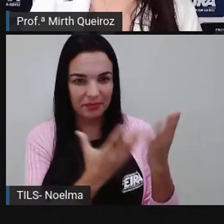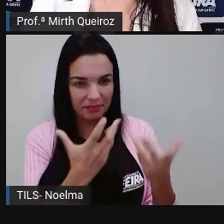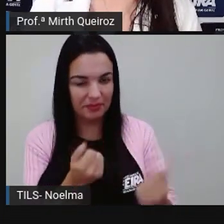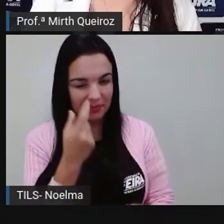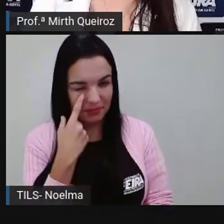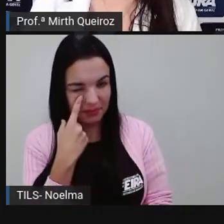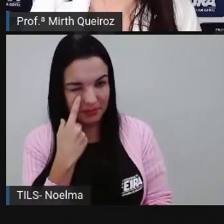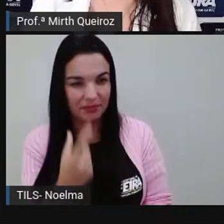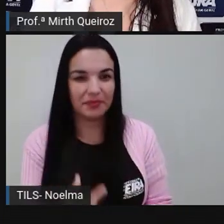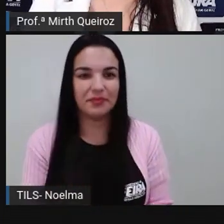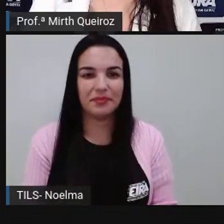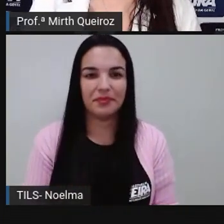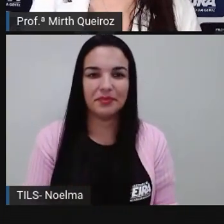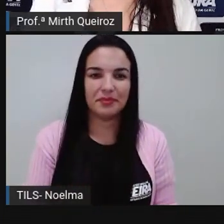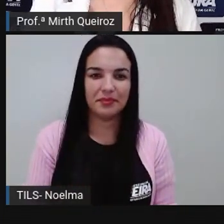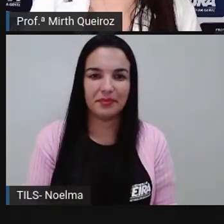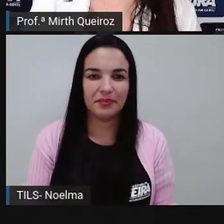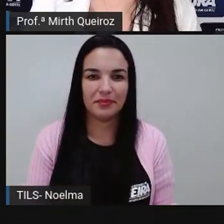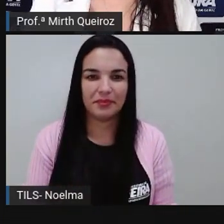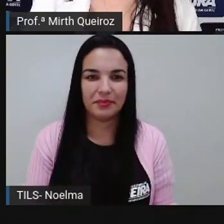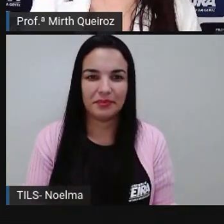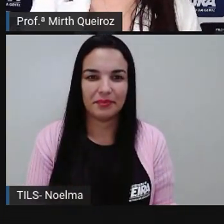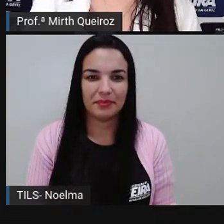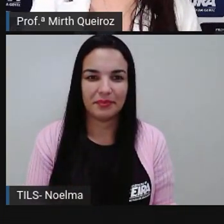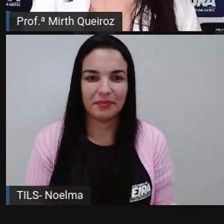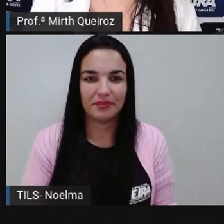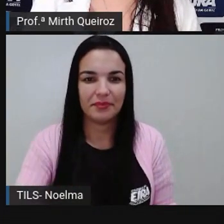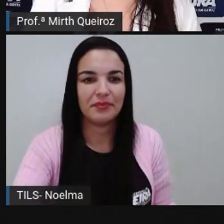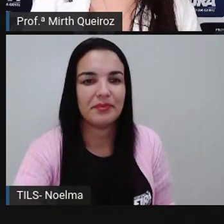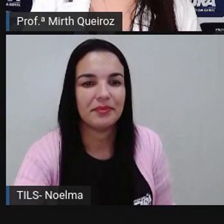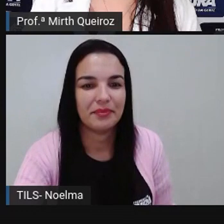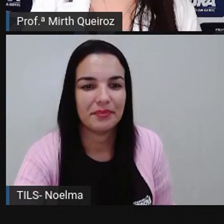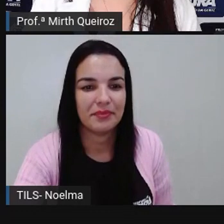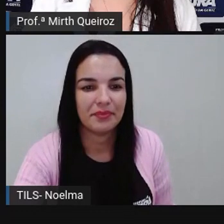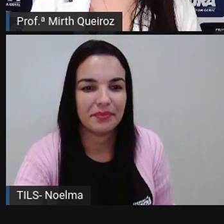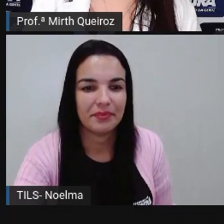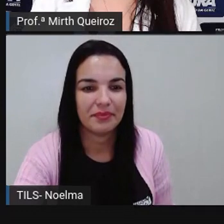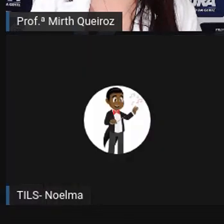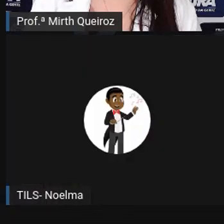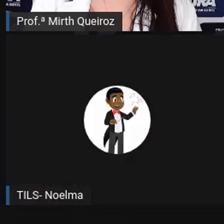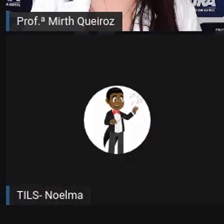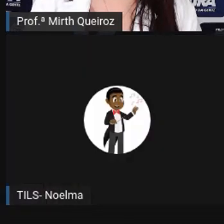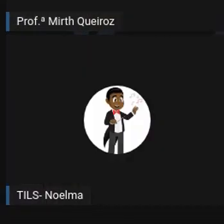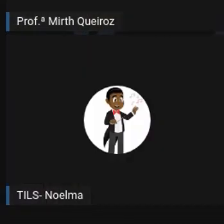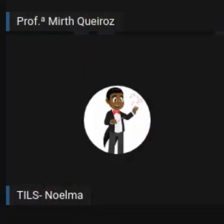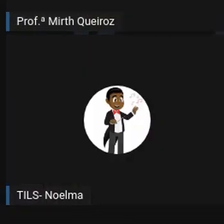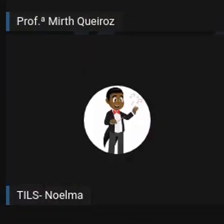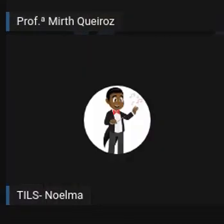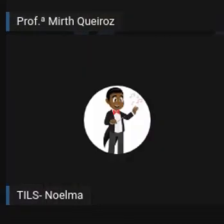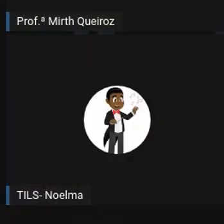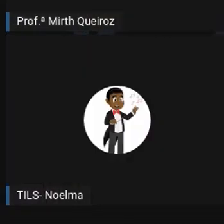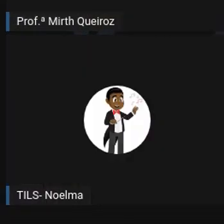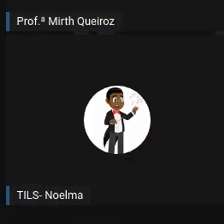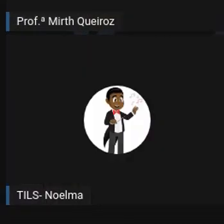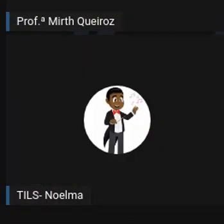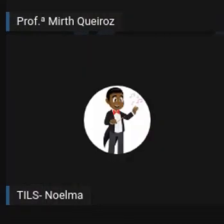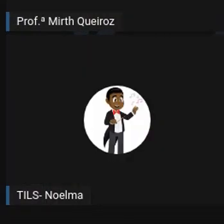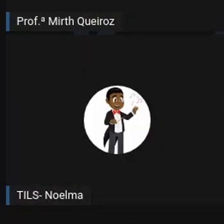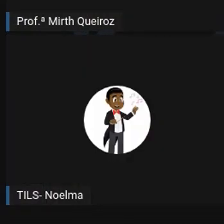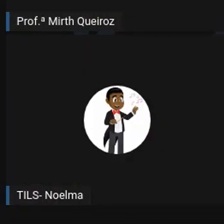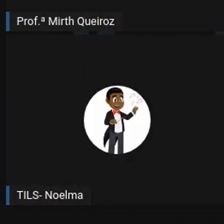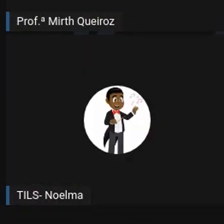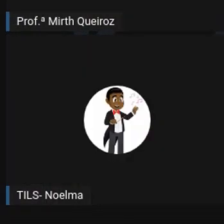ouvir? O verbo tem o poder e precisa ser usado corretamente.